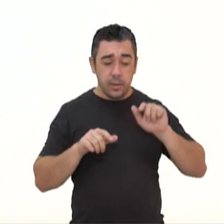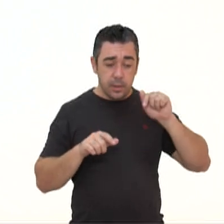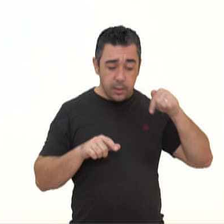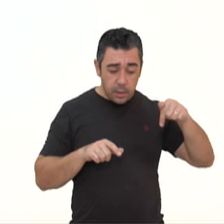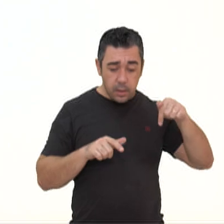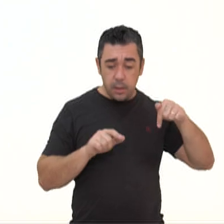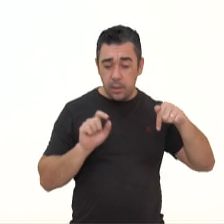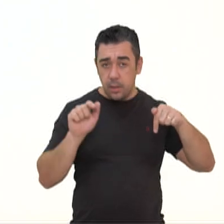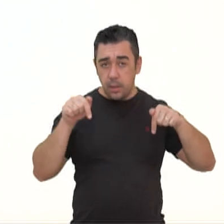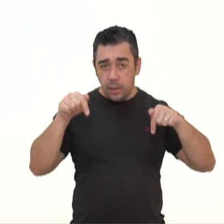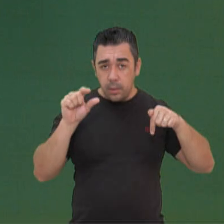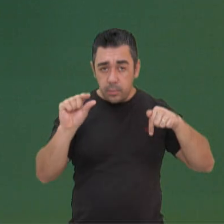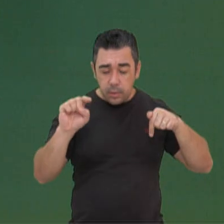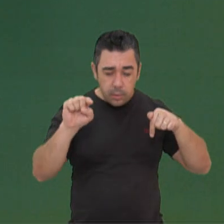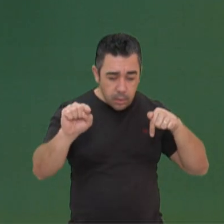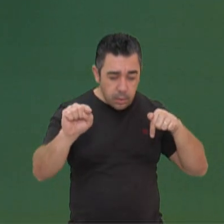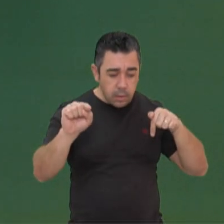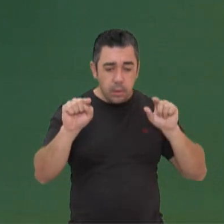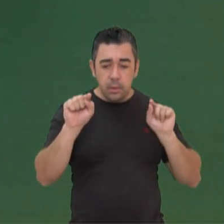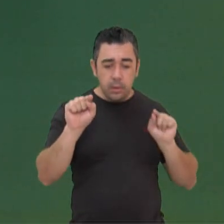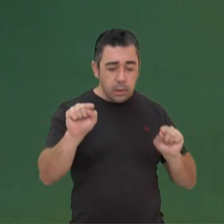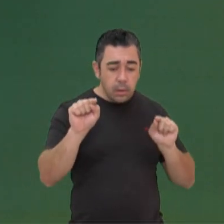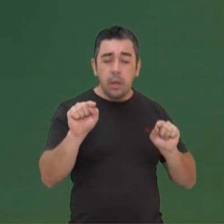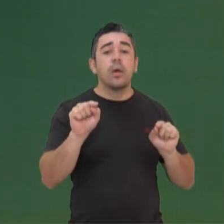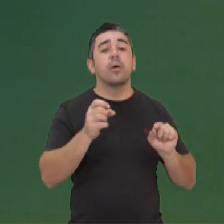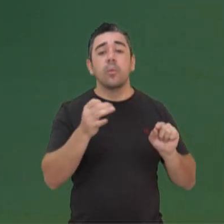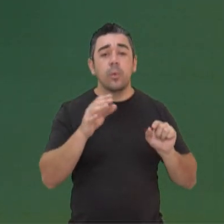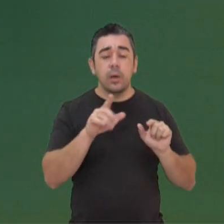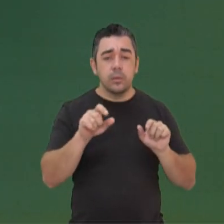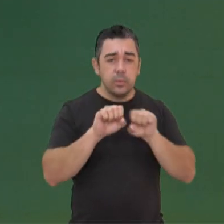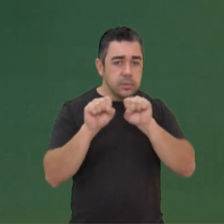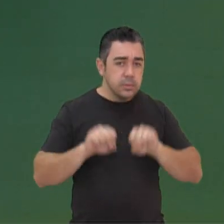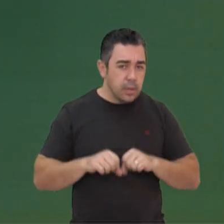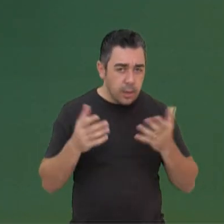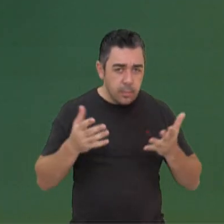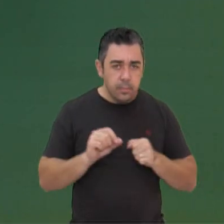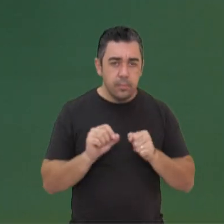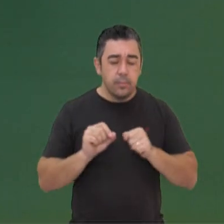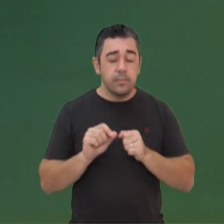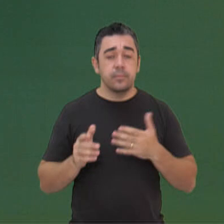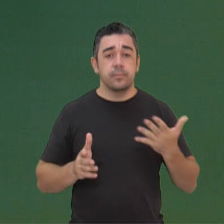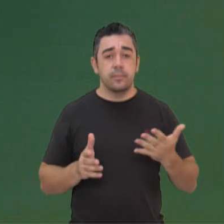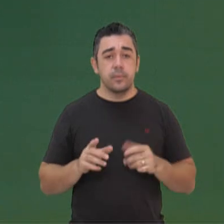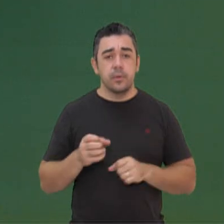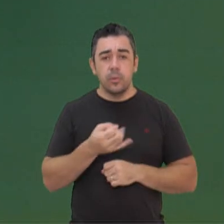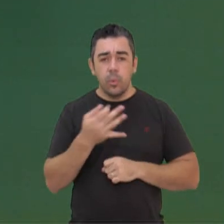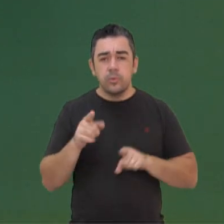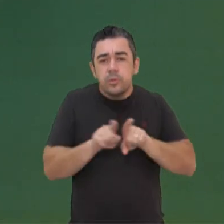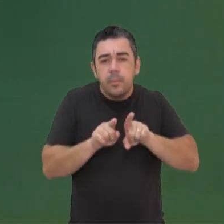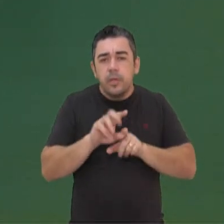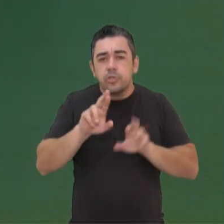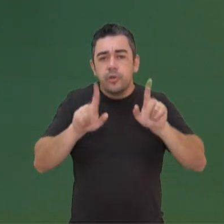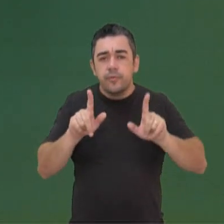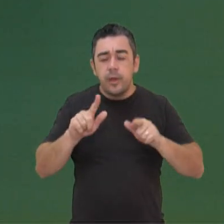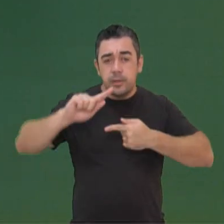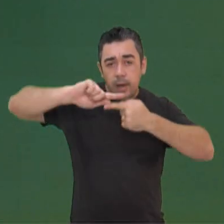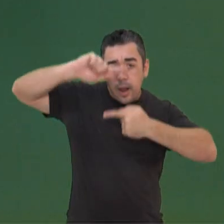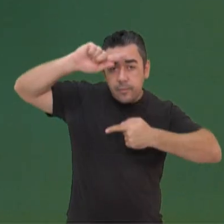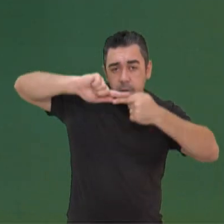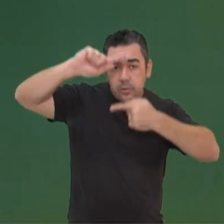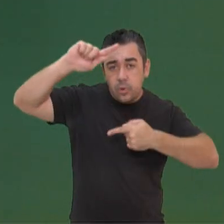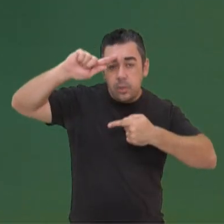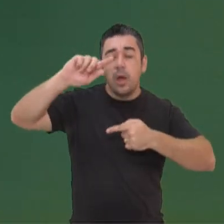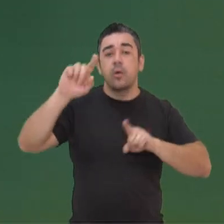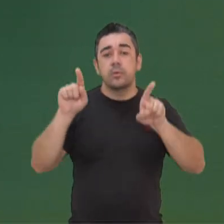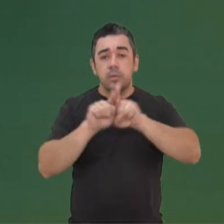né? Então, fazendo analogias à energia potencial gravitacional e à energia potencial elástica, é uma energia guardada. Caso a